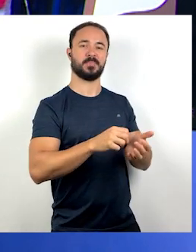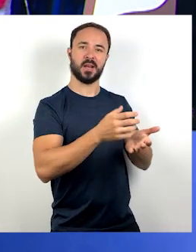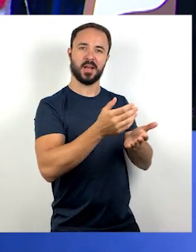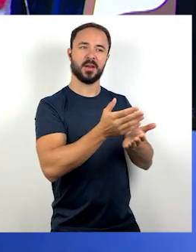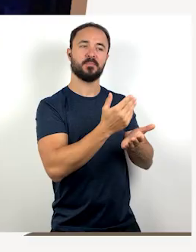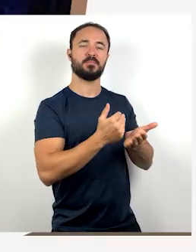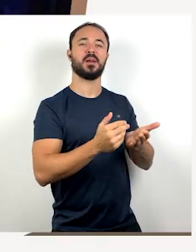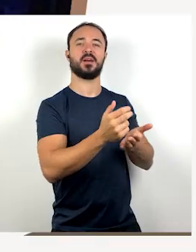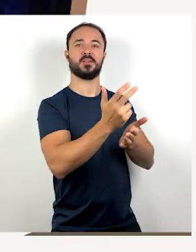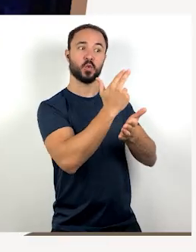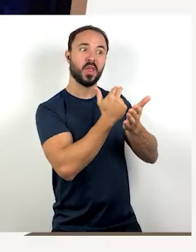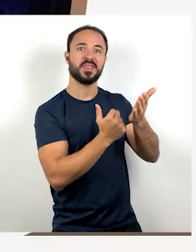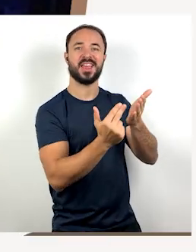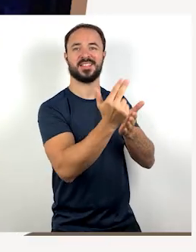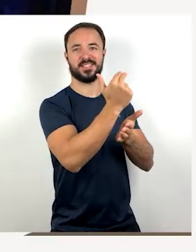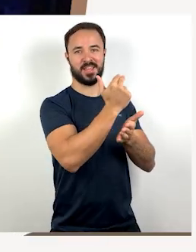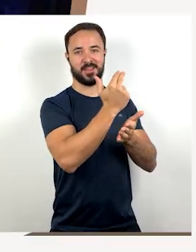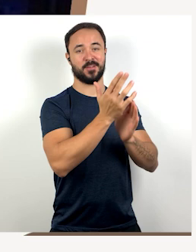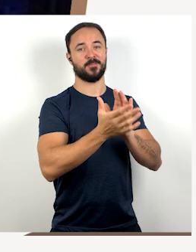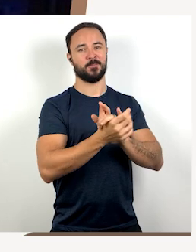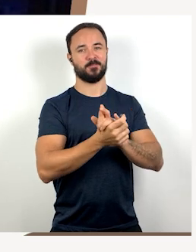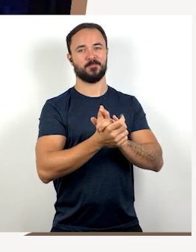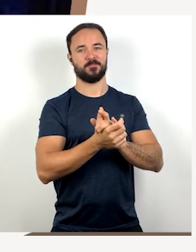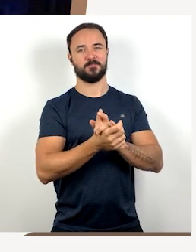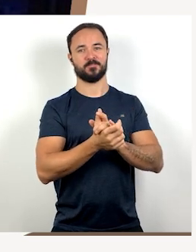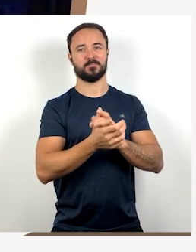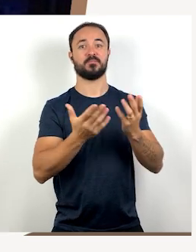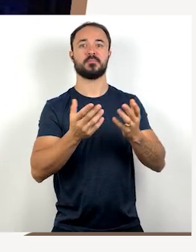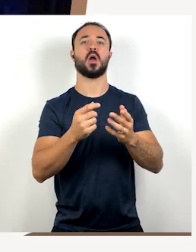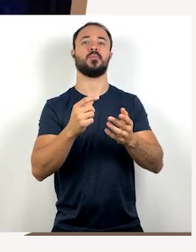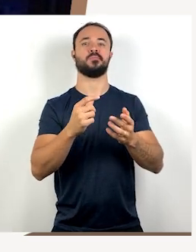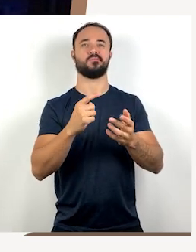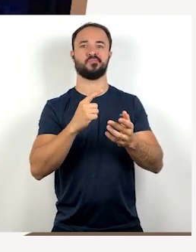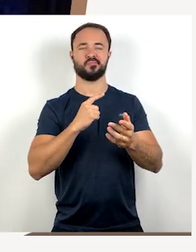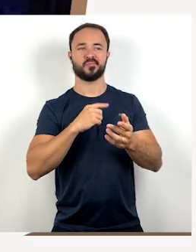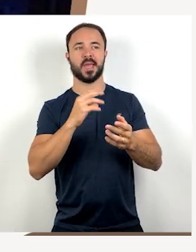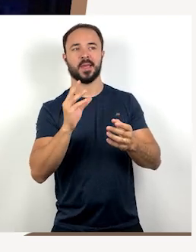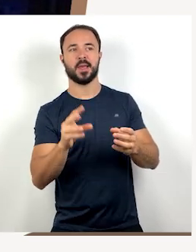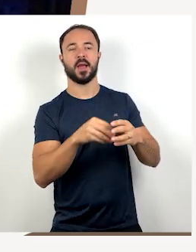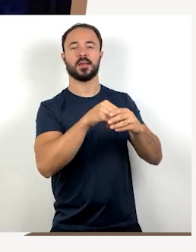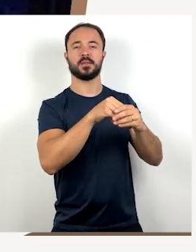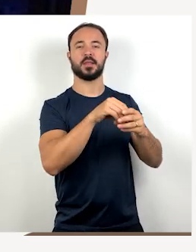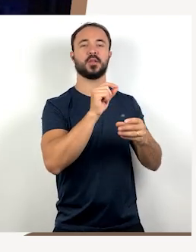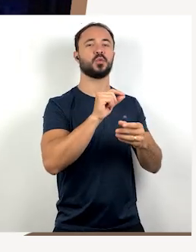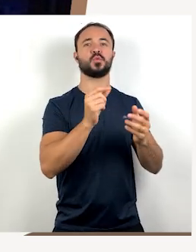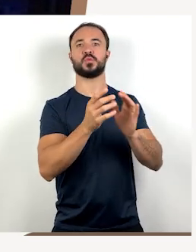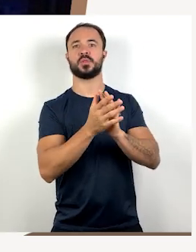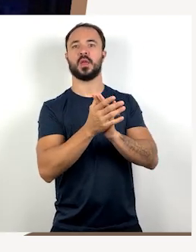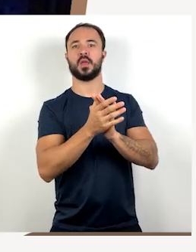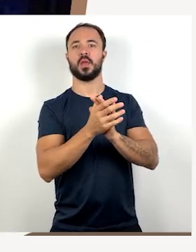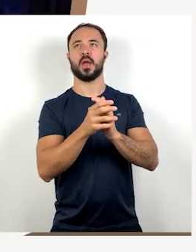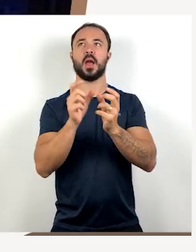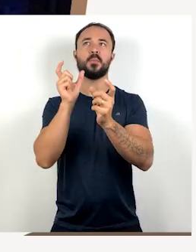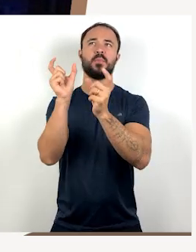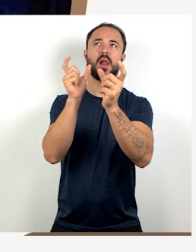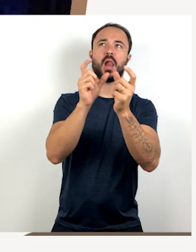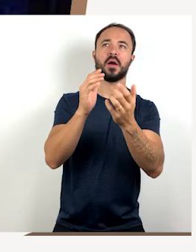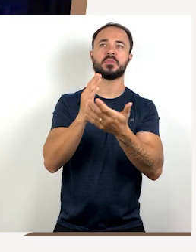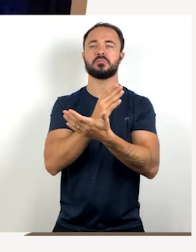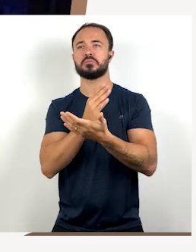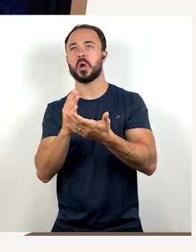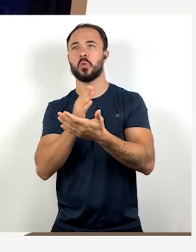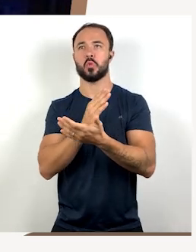em quadrinhos. Isso quer dizer que, entre as palavras que foram retiradas do